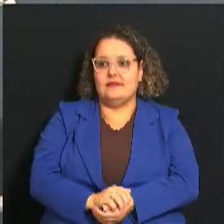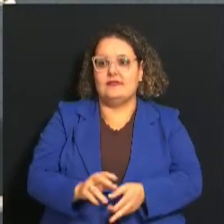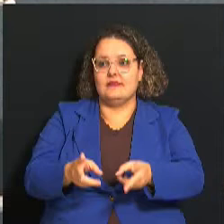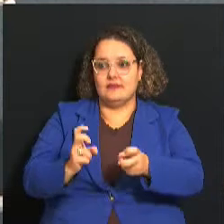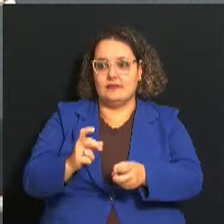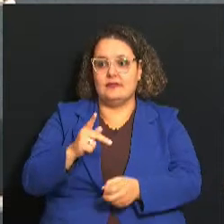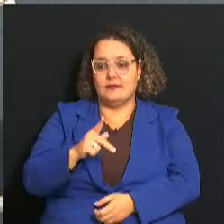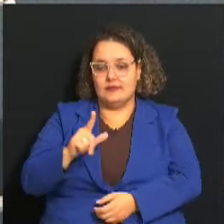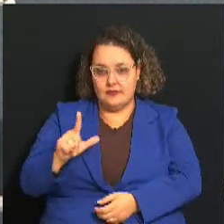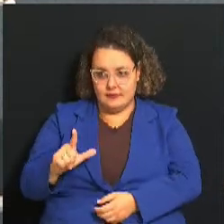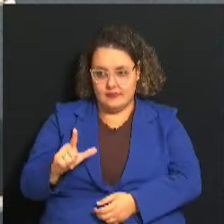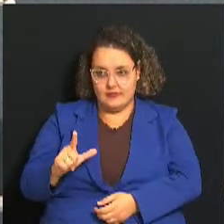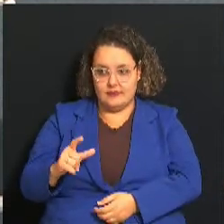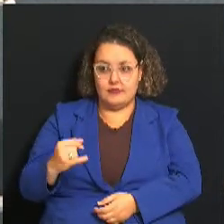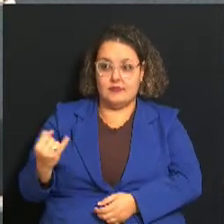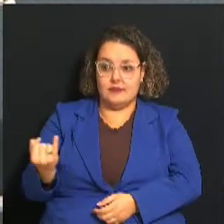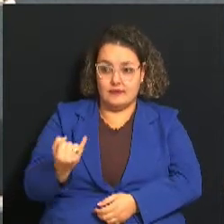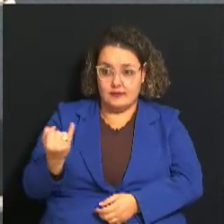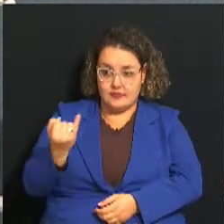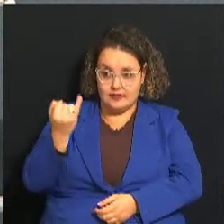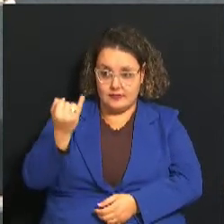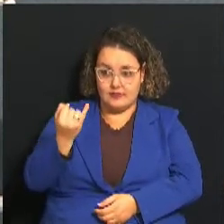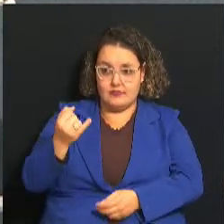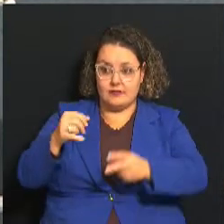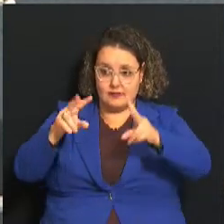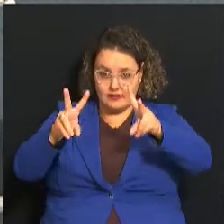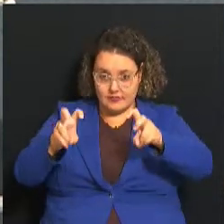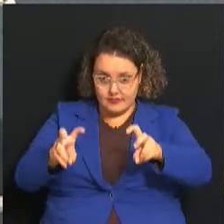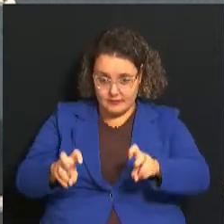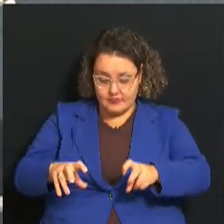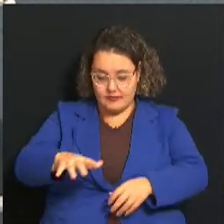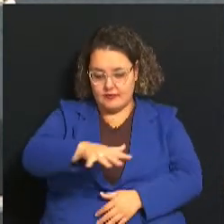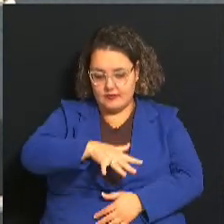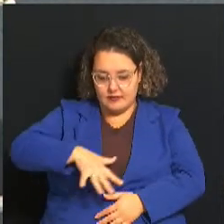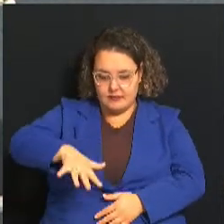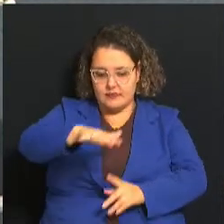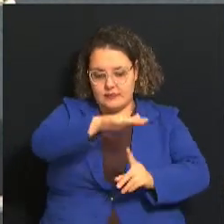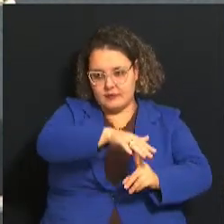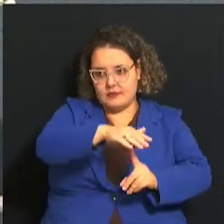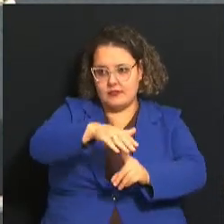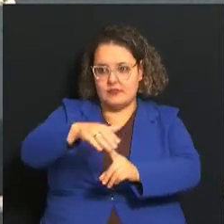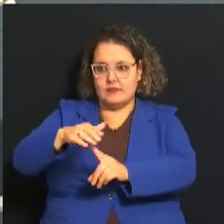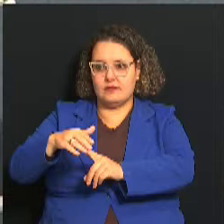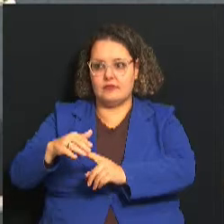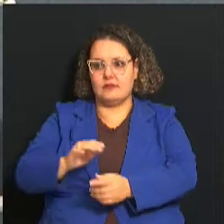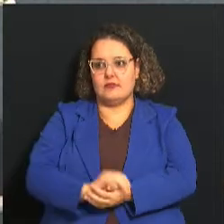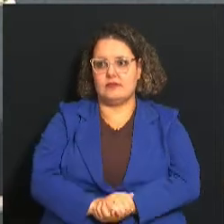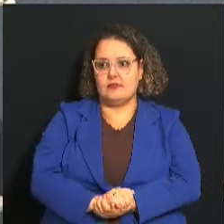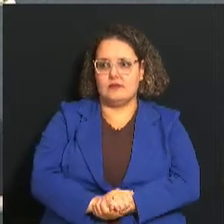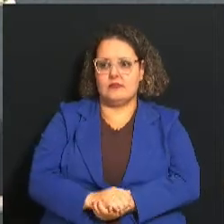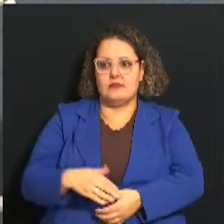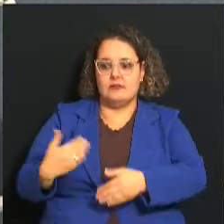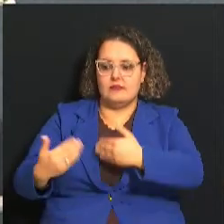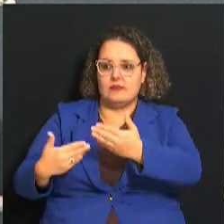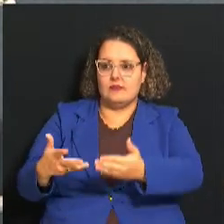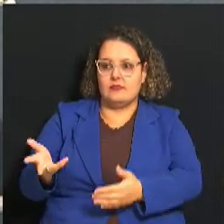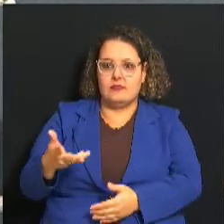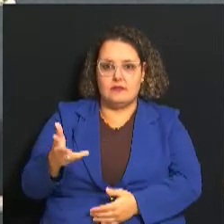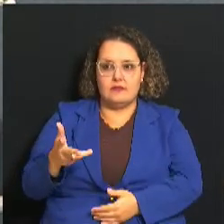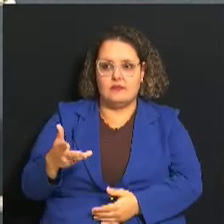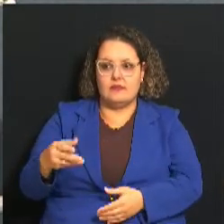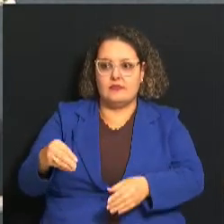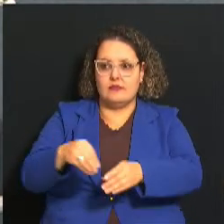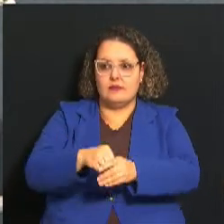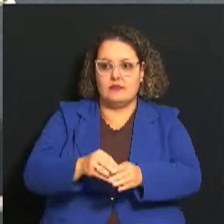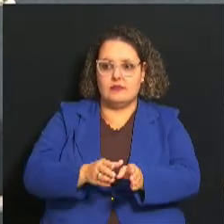são fundamentais para as questões ambientais, eles tramitam numa velocidade dentro do conselho,